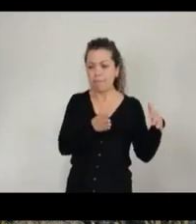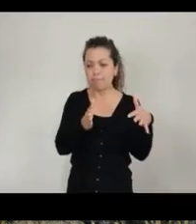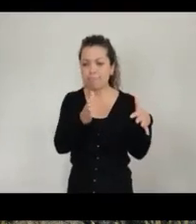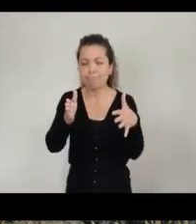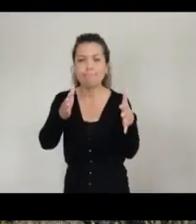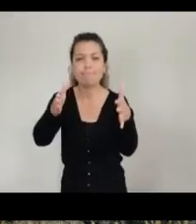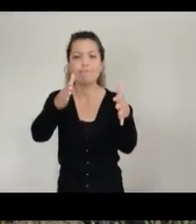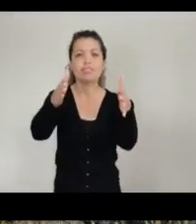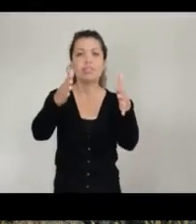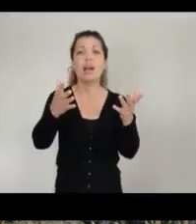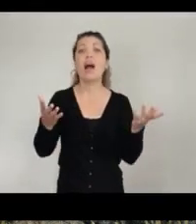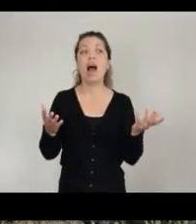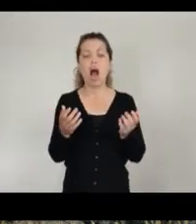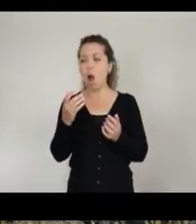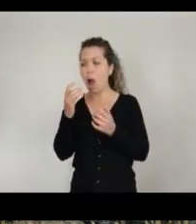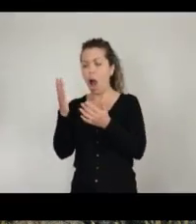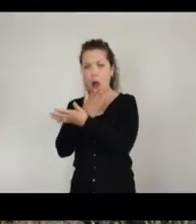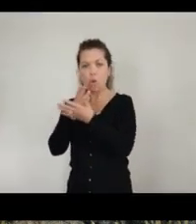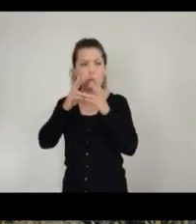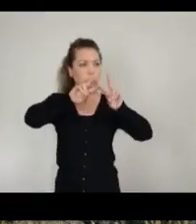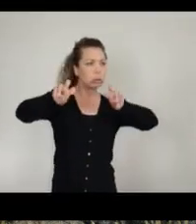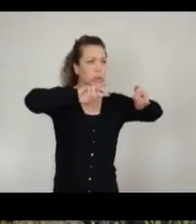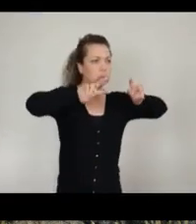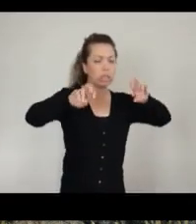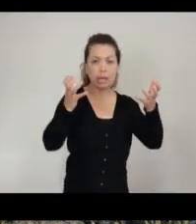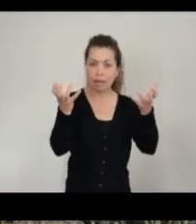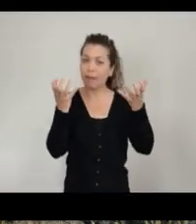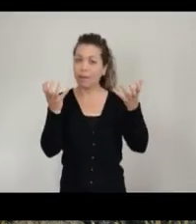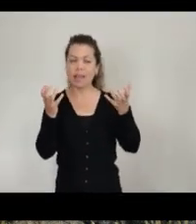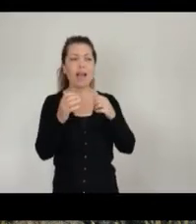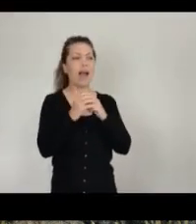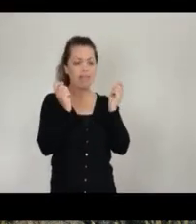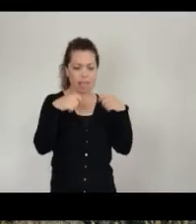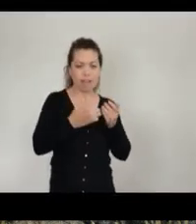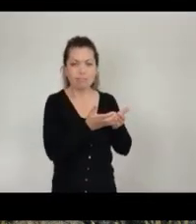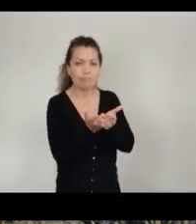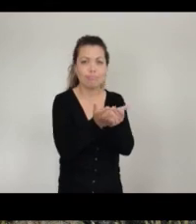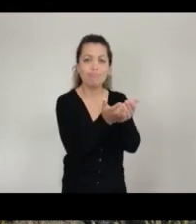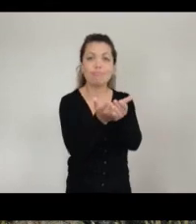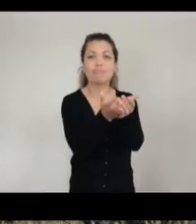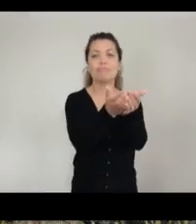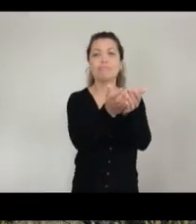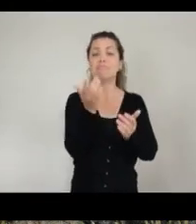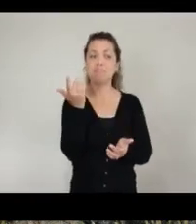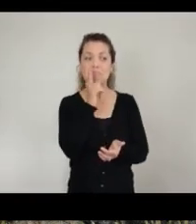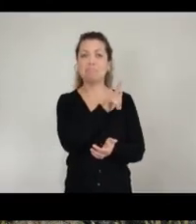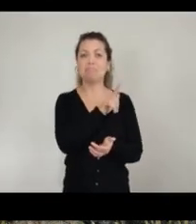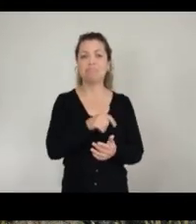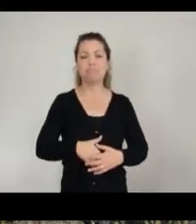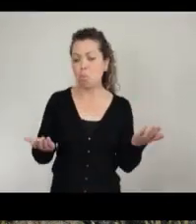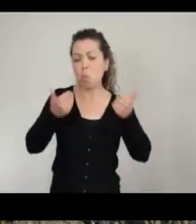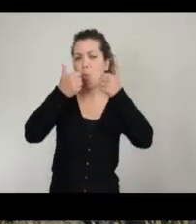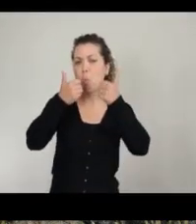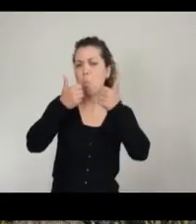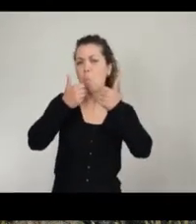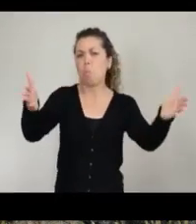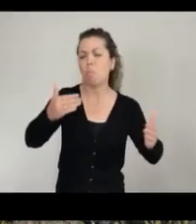marca a história da produção de arroz em Iguape, que recebeu sua mais importante premiação em uma exposição internacional realizada em